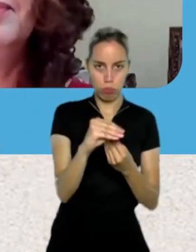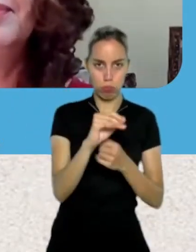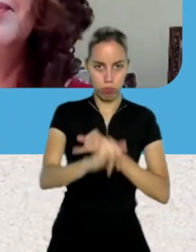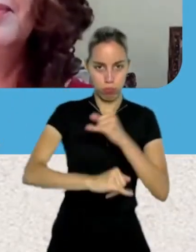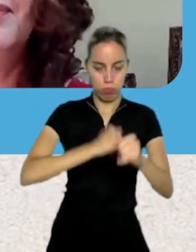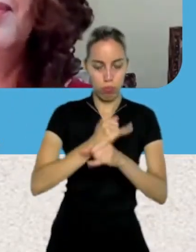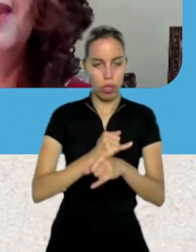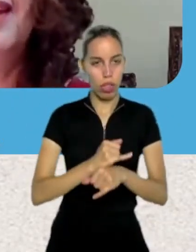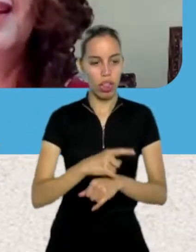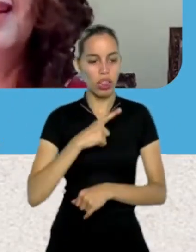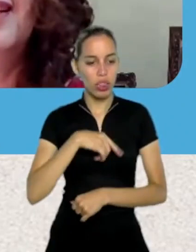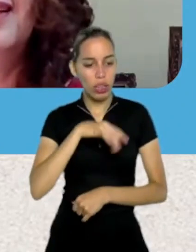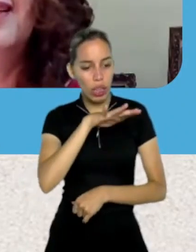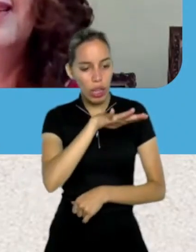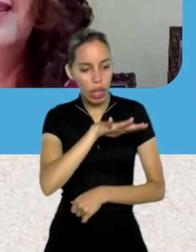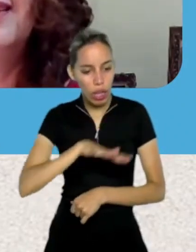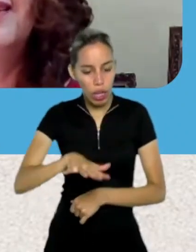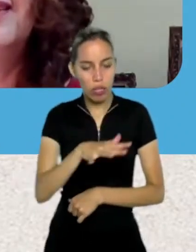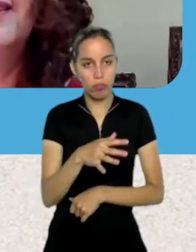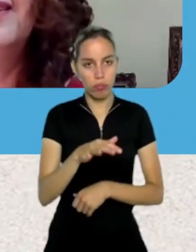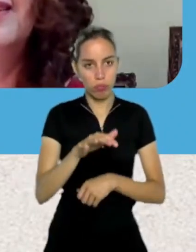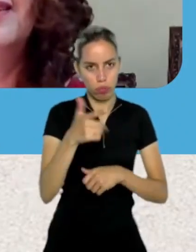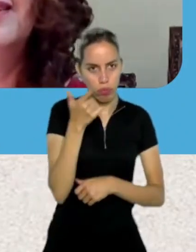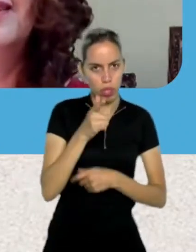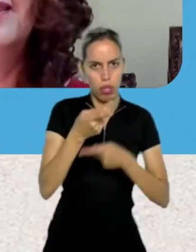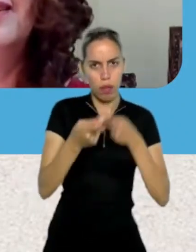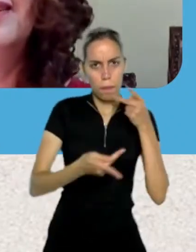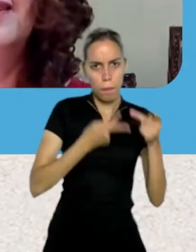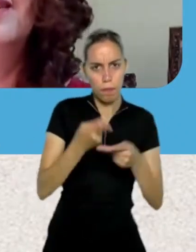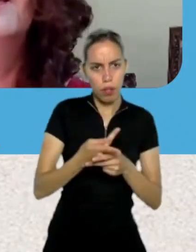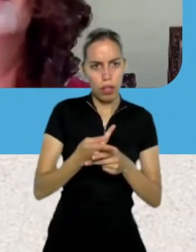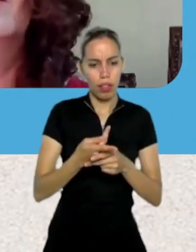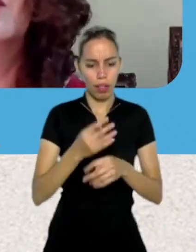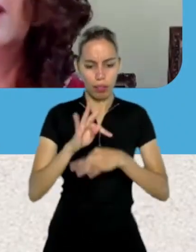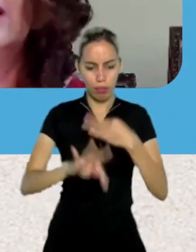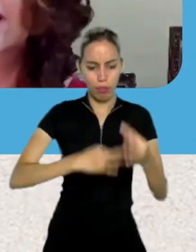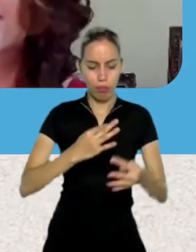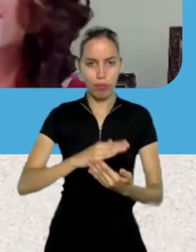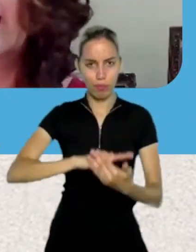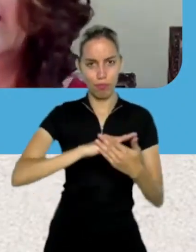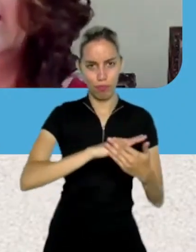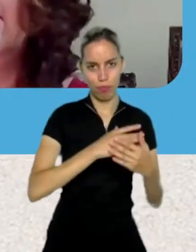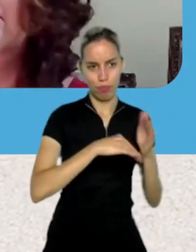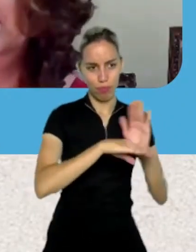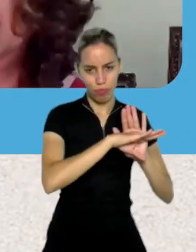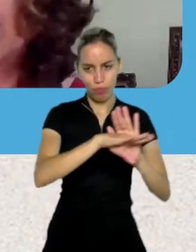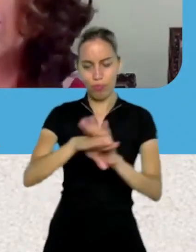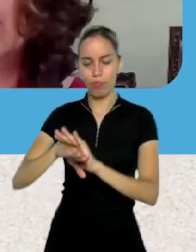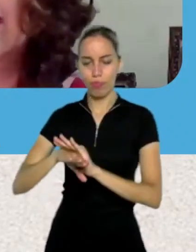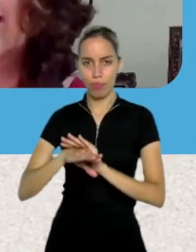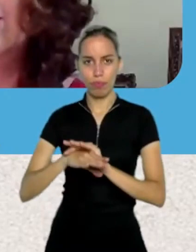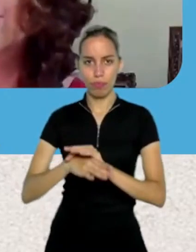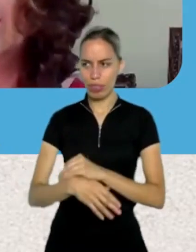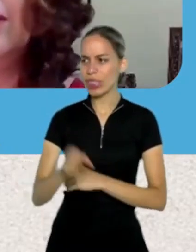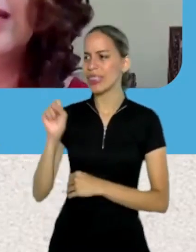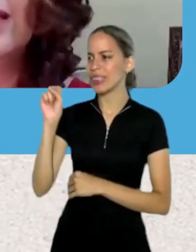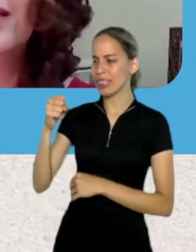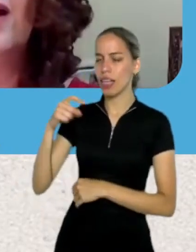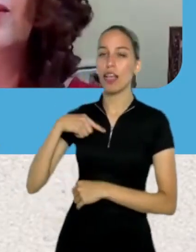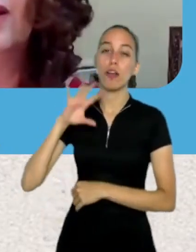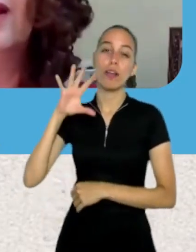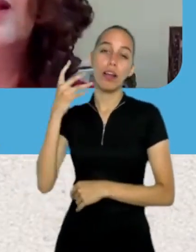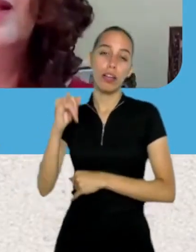Eu acho que a tecnologia vem para auxiliar mesmo, né? Com certeza. Eu acho que a internet ela